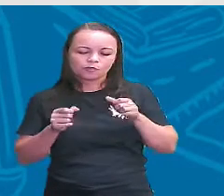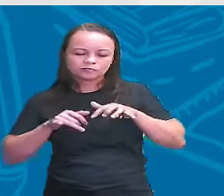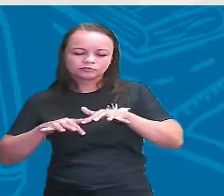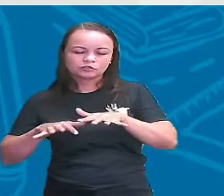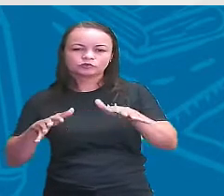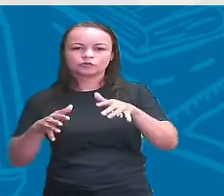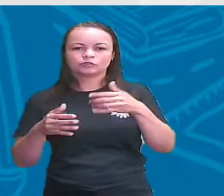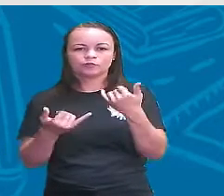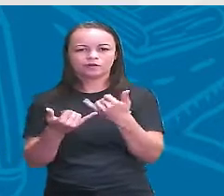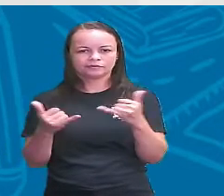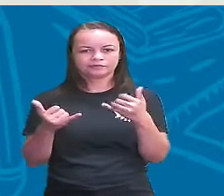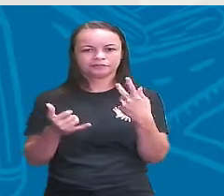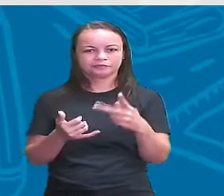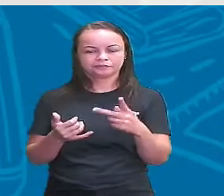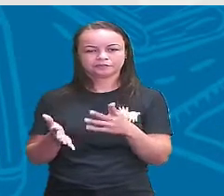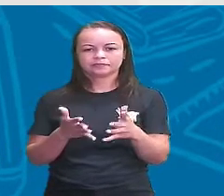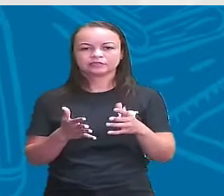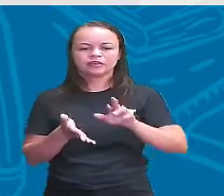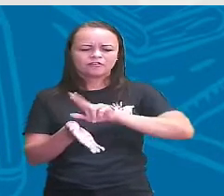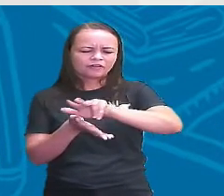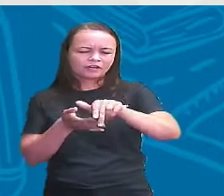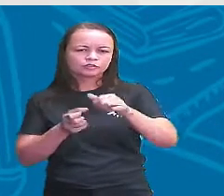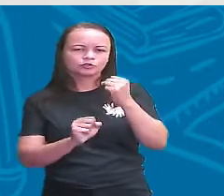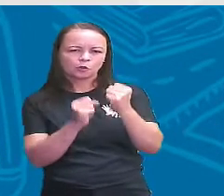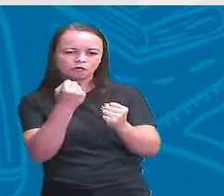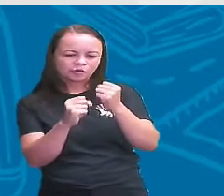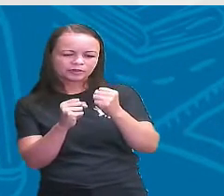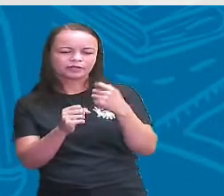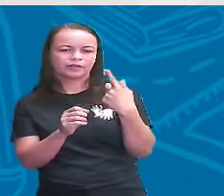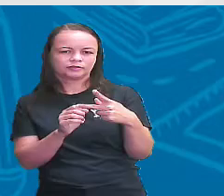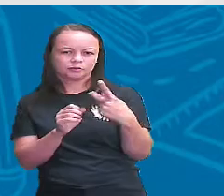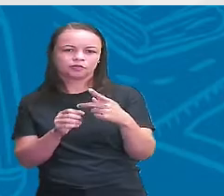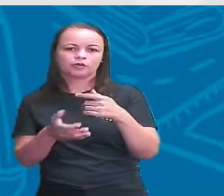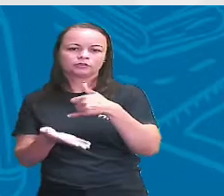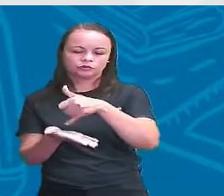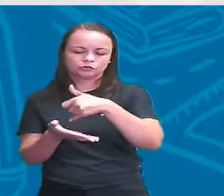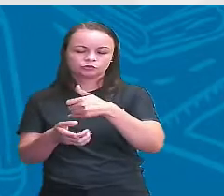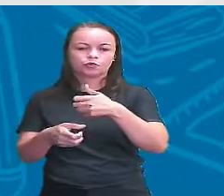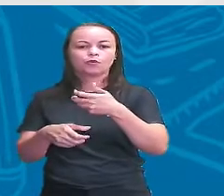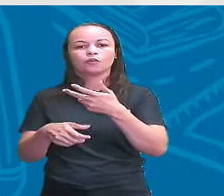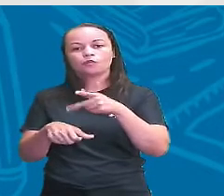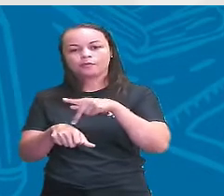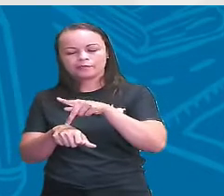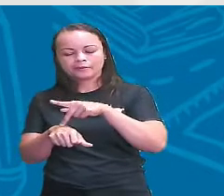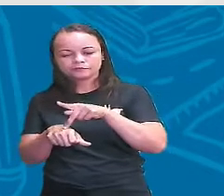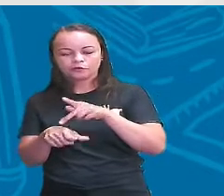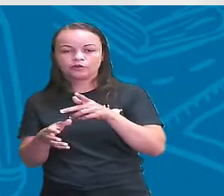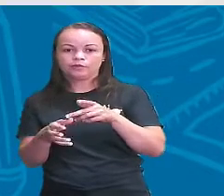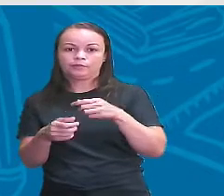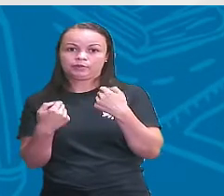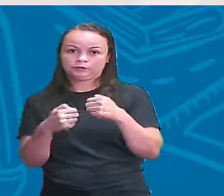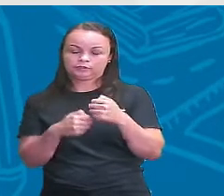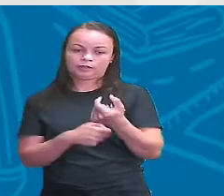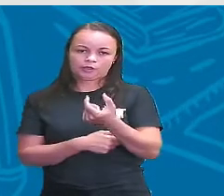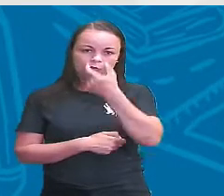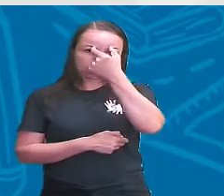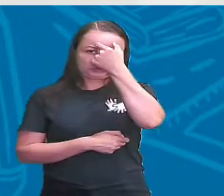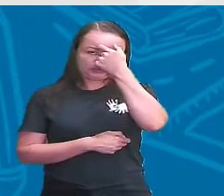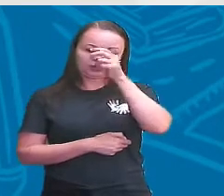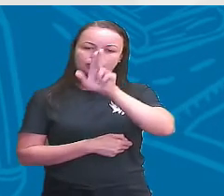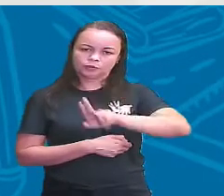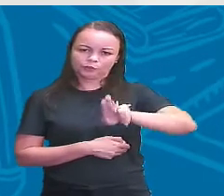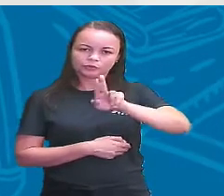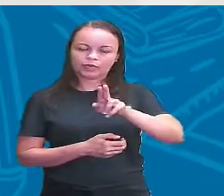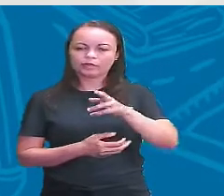energia, não é isso? Muitas coisas são fabricadas através do petróleo e a gente precisa ter consciência de como usar as coisas, tá, gente? De